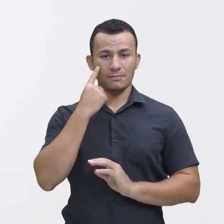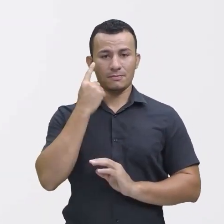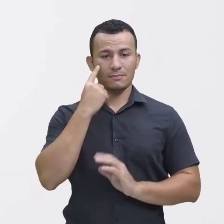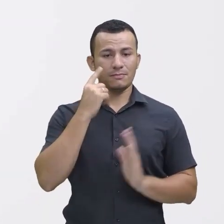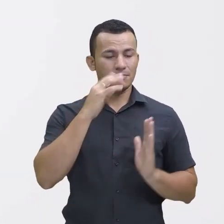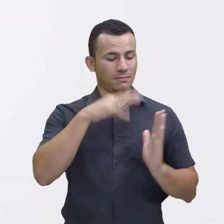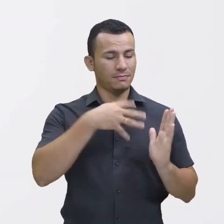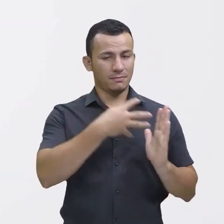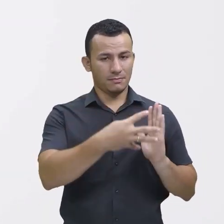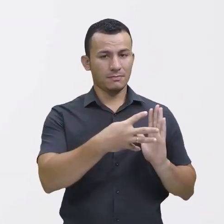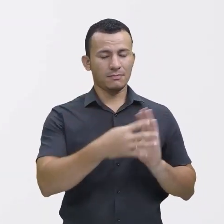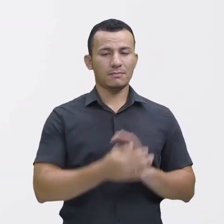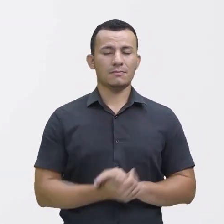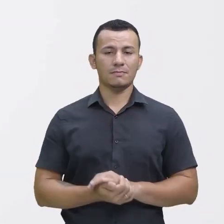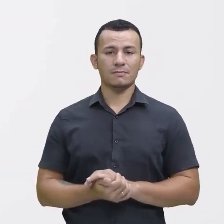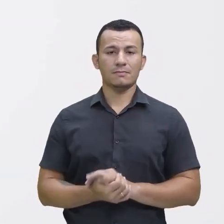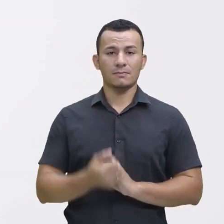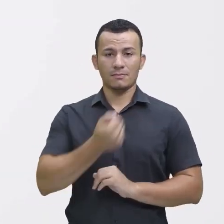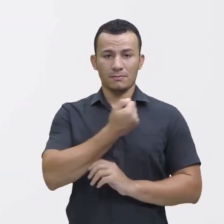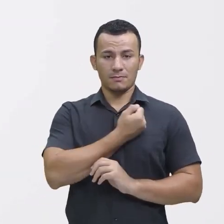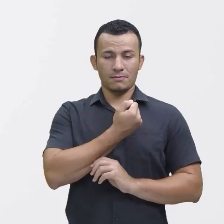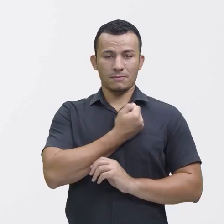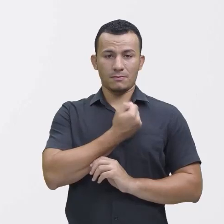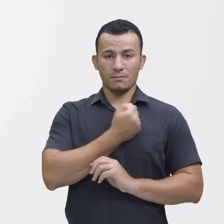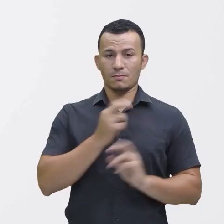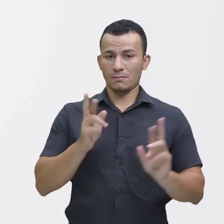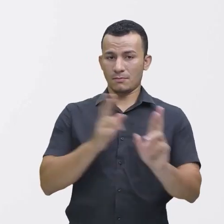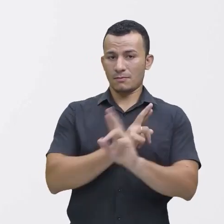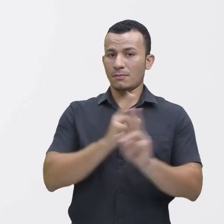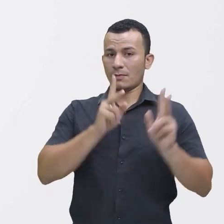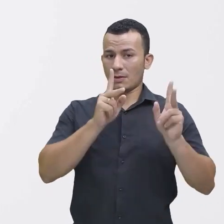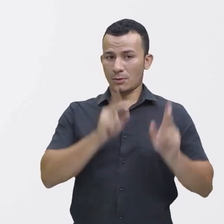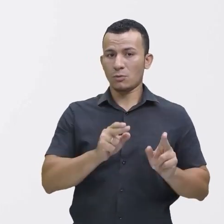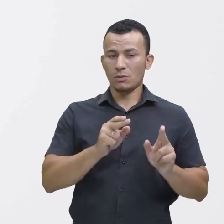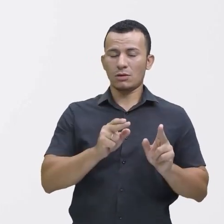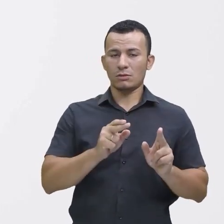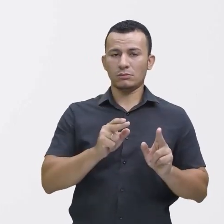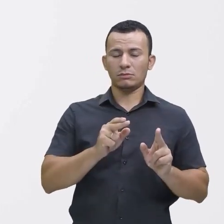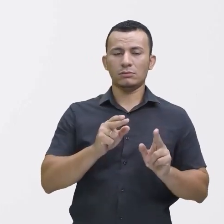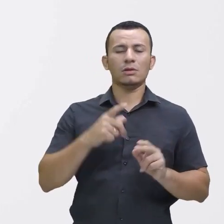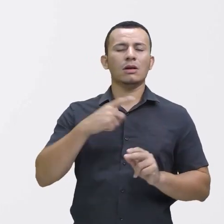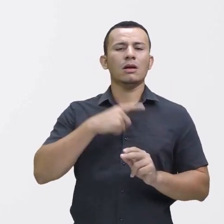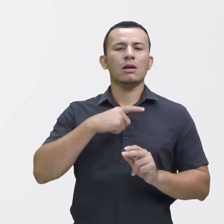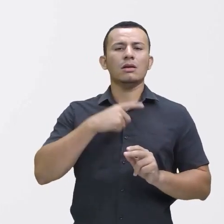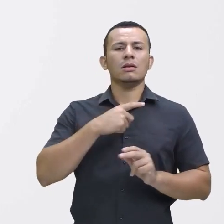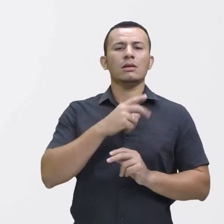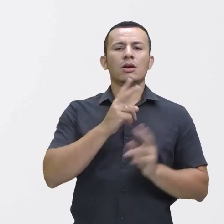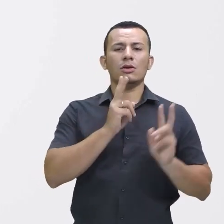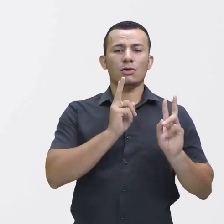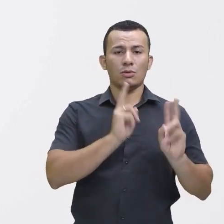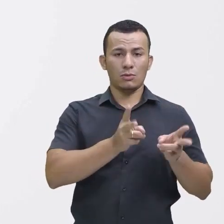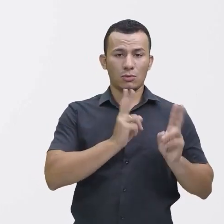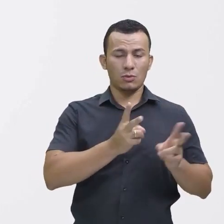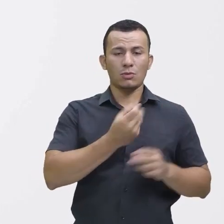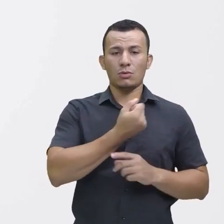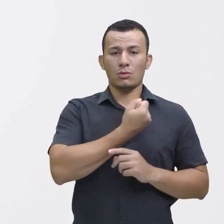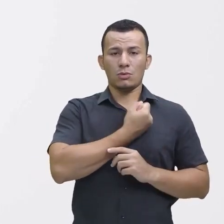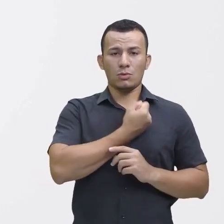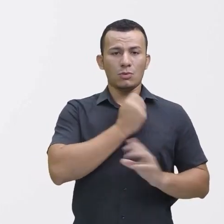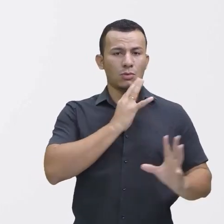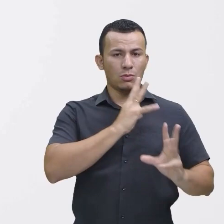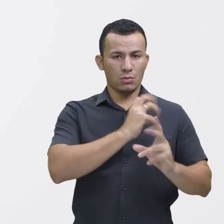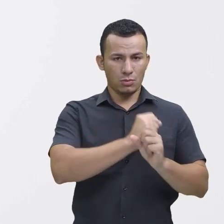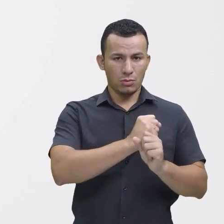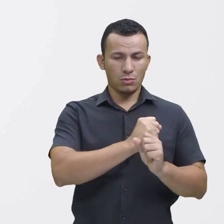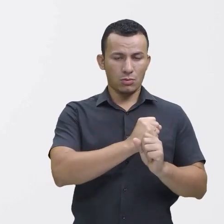essa relação, essa sentença com relação de igualdade. Sentenças que apresentam o mesmo resultado. Pode ser que o número